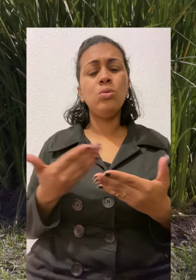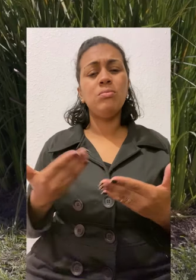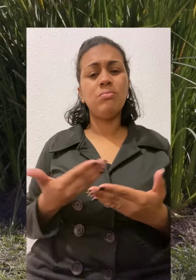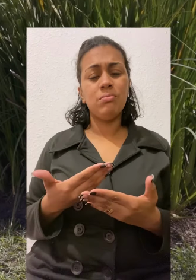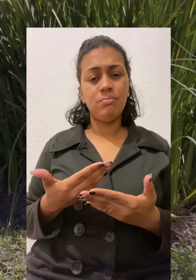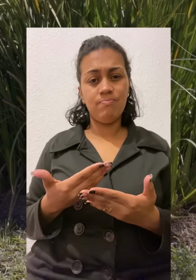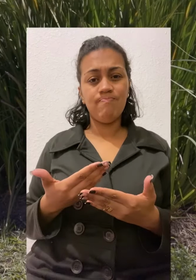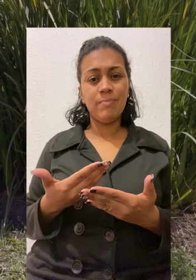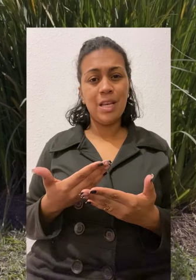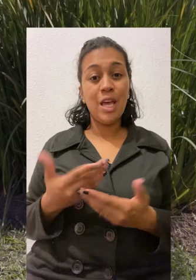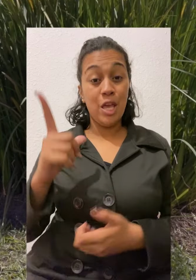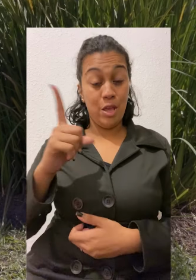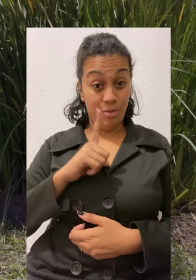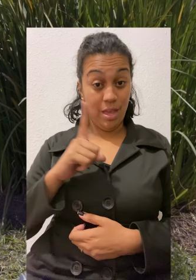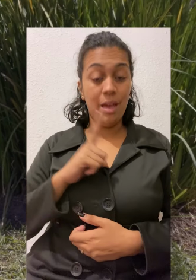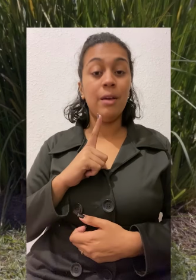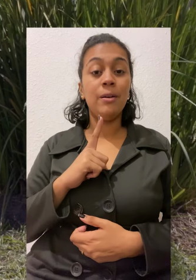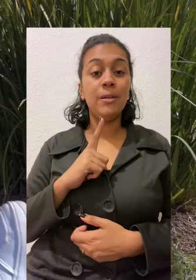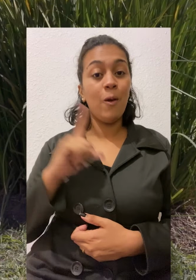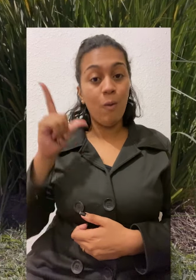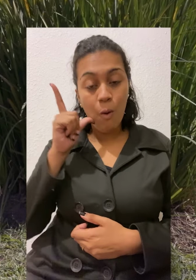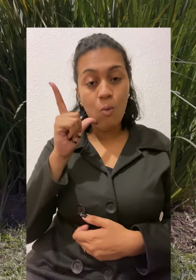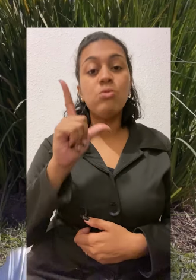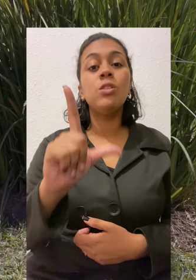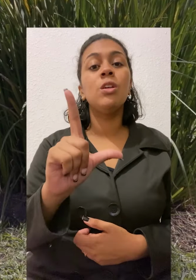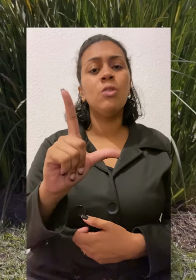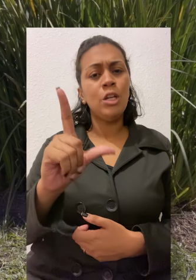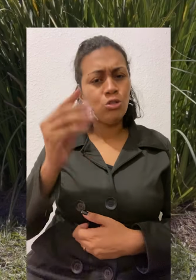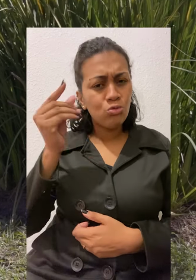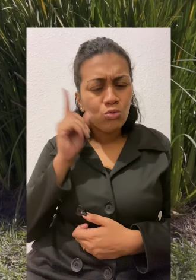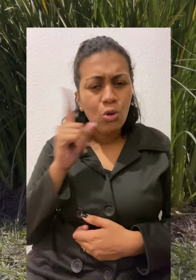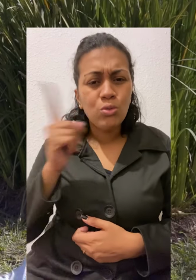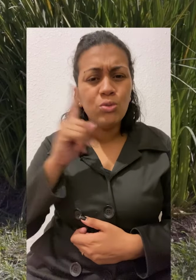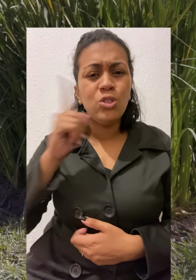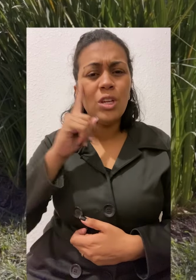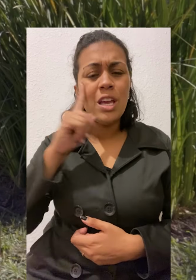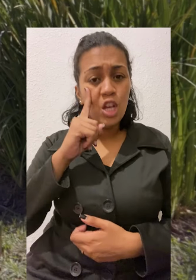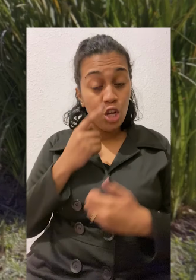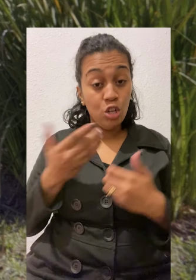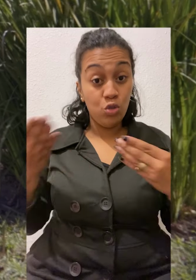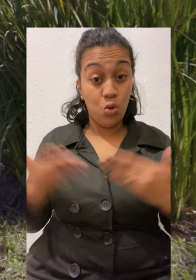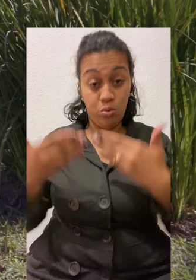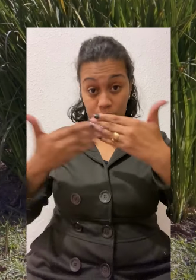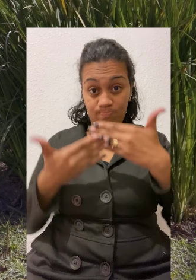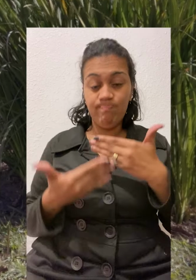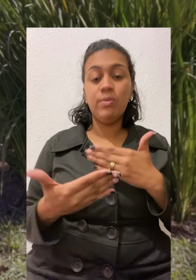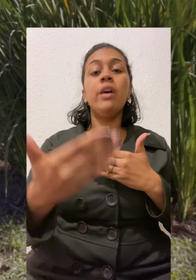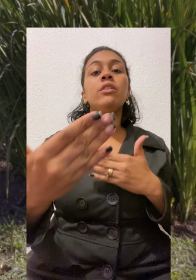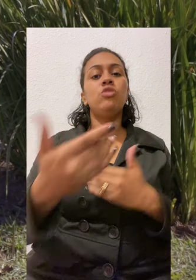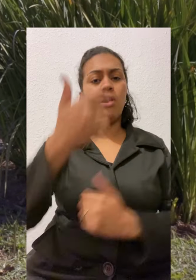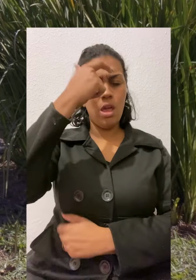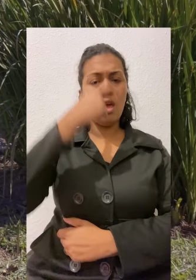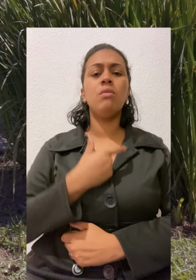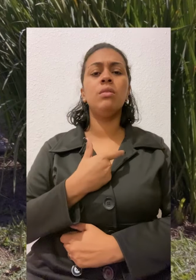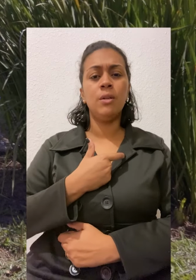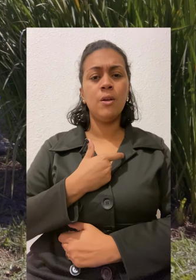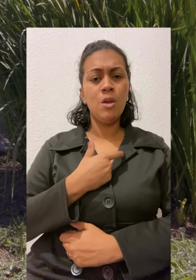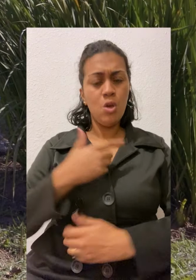ao presente. Eu restaurei, eu restauro, de